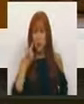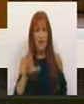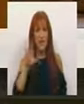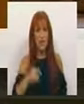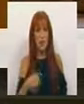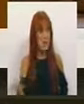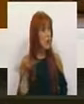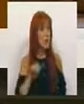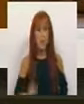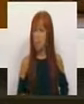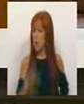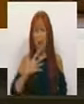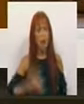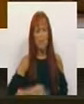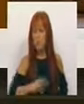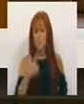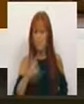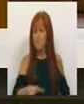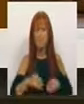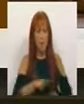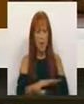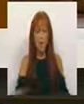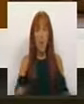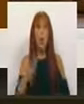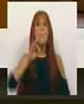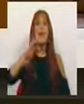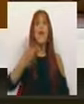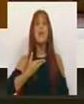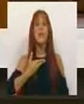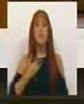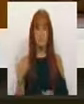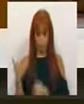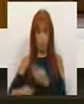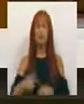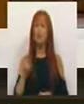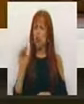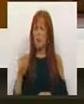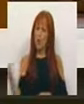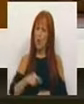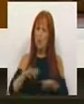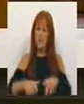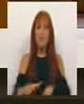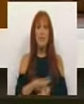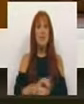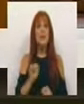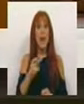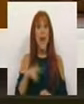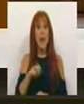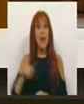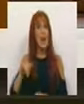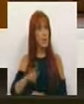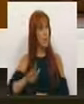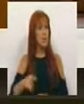uma situação é absolutamente inaceitável o psd entrou tarde já chamou parlamento administração da ana aeroportos